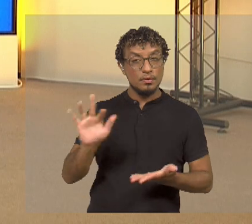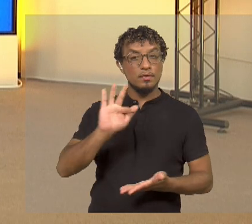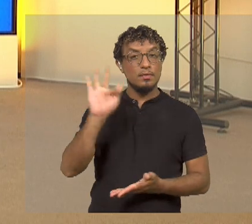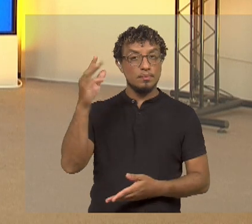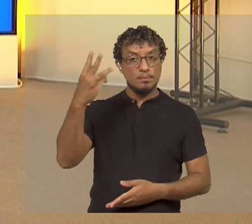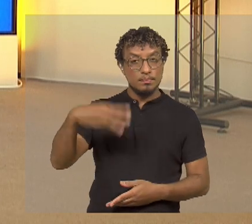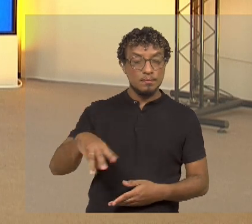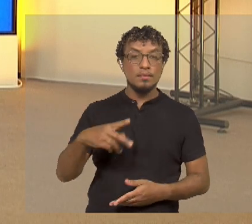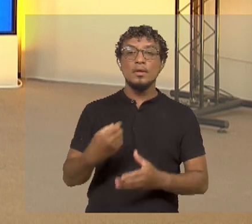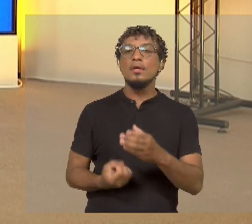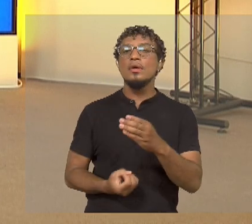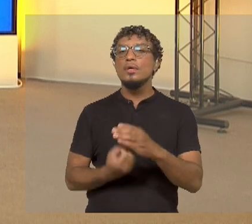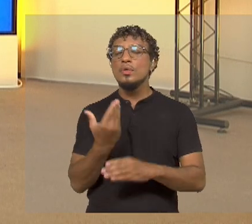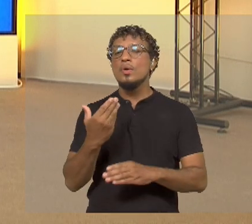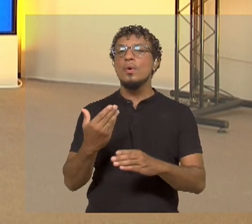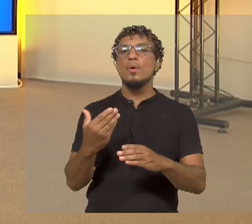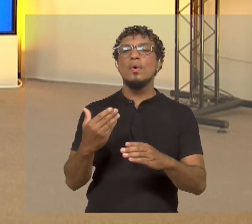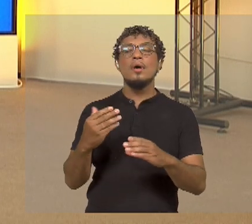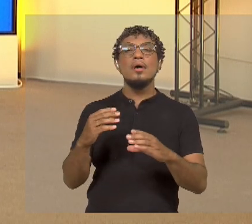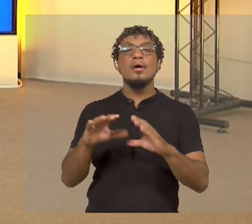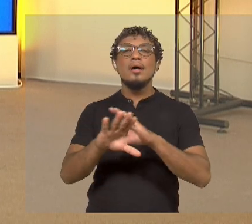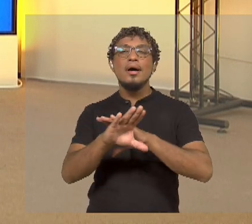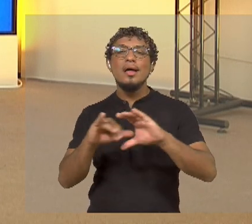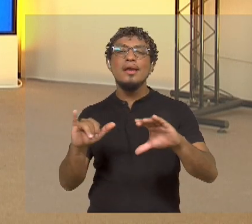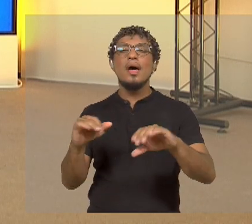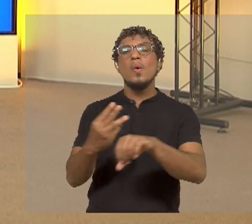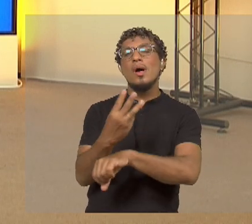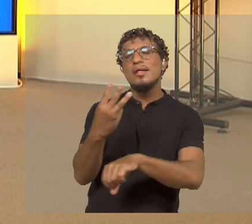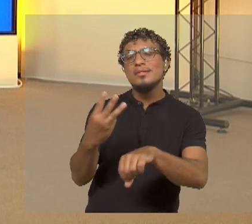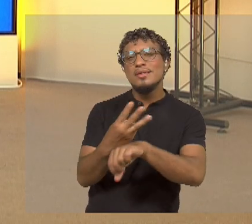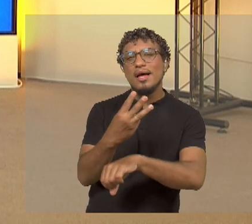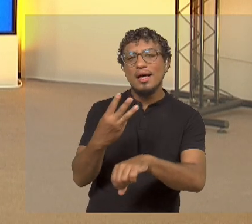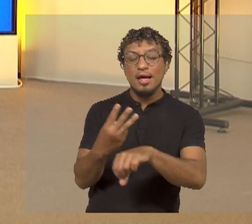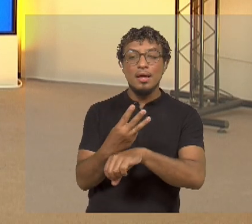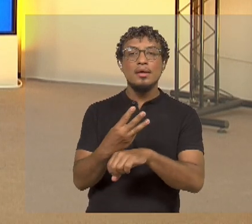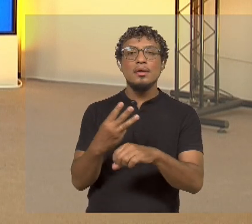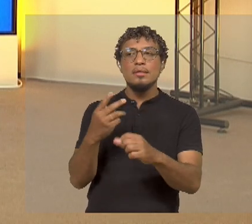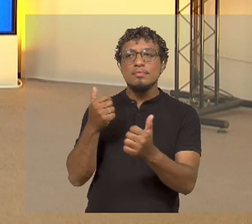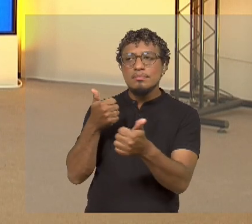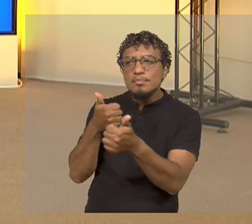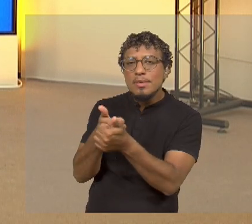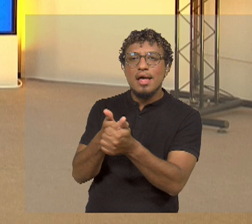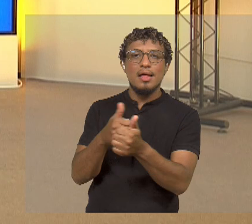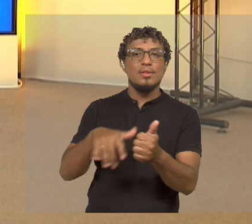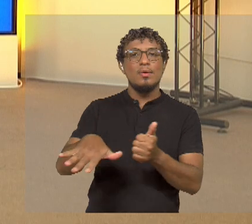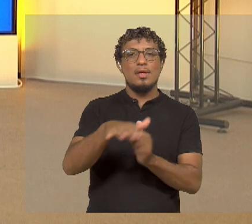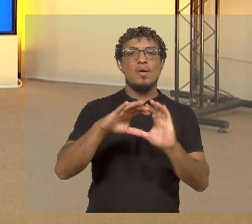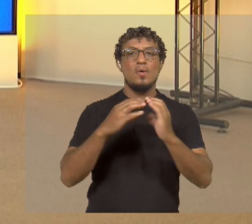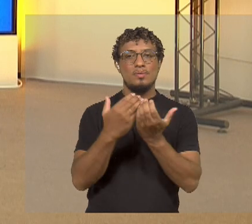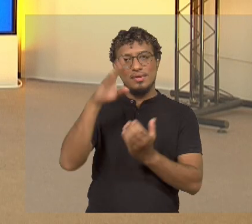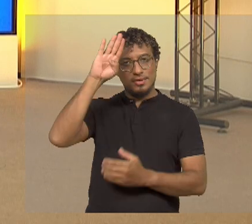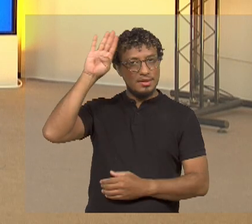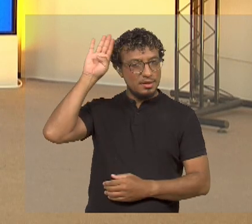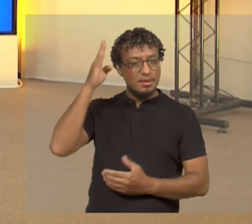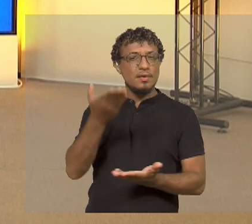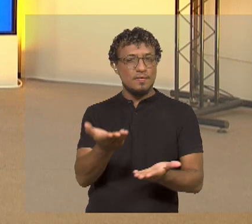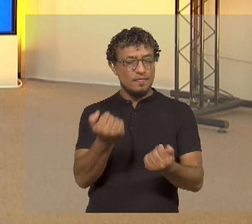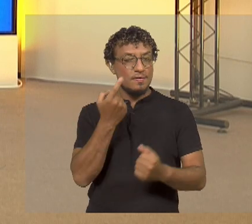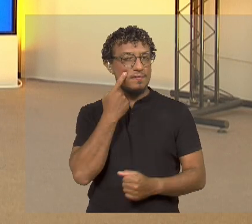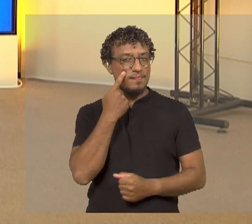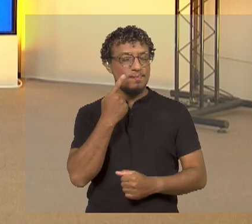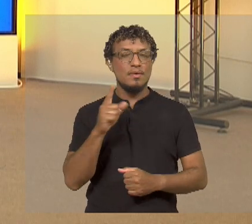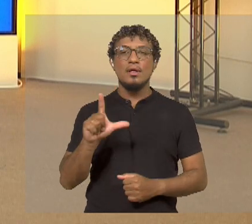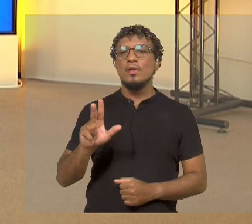Maranhão criou um canal no WhatsApp para se aproximar da comunidade acadêmica. Vamos saber mais informações agora com a repórter Luciana